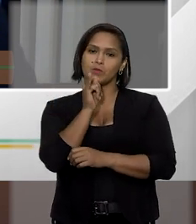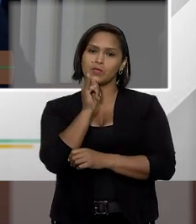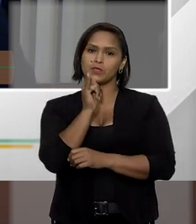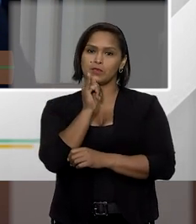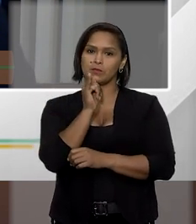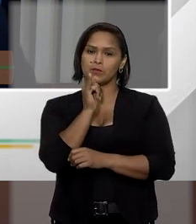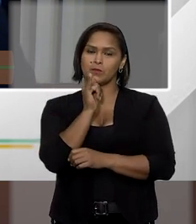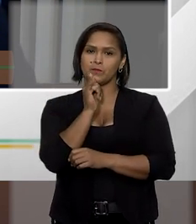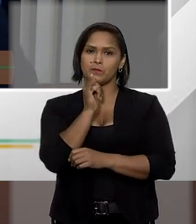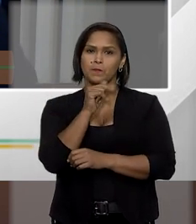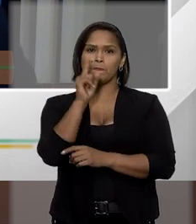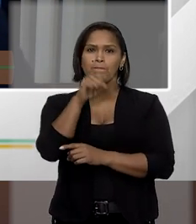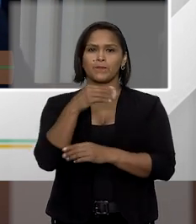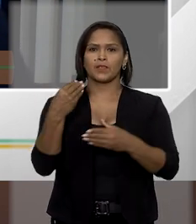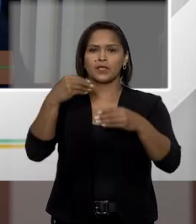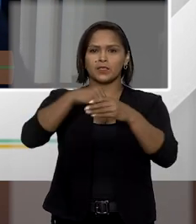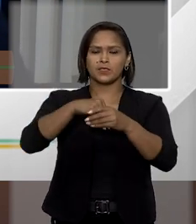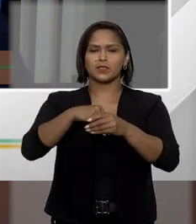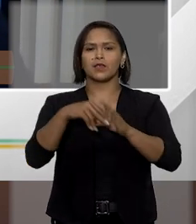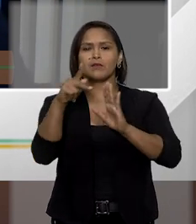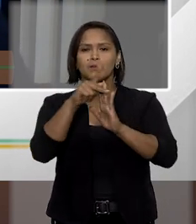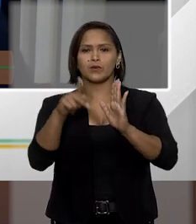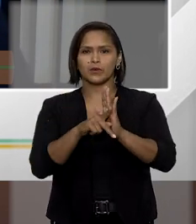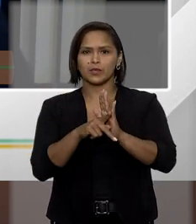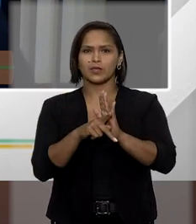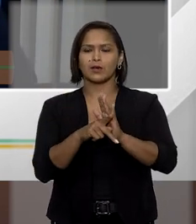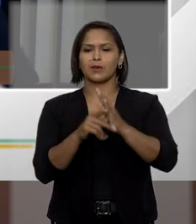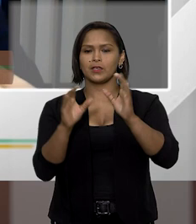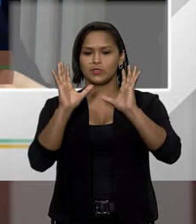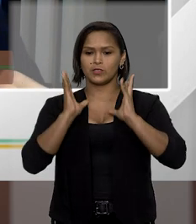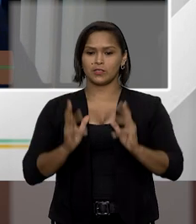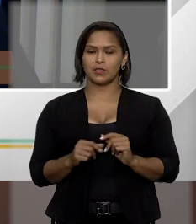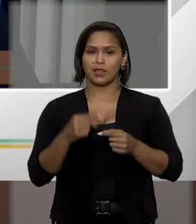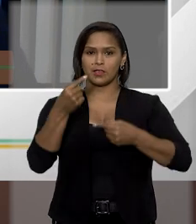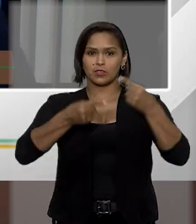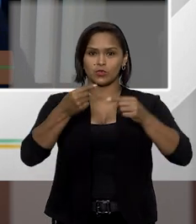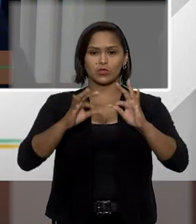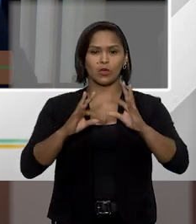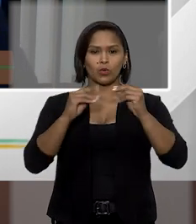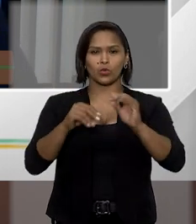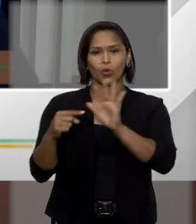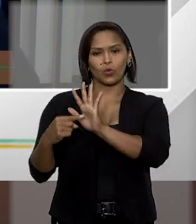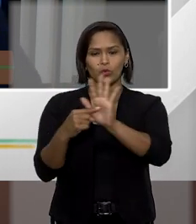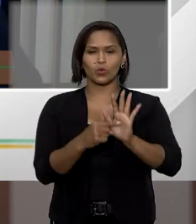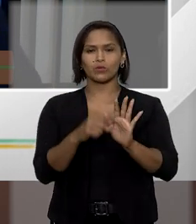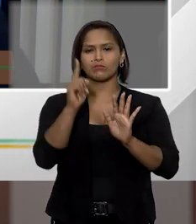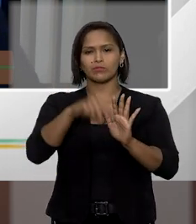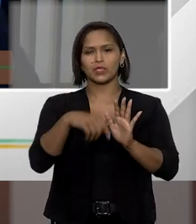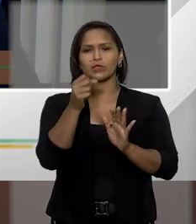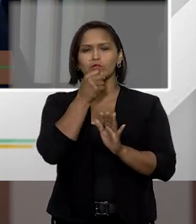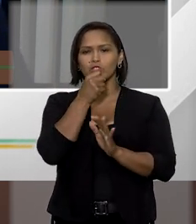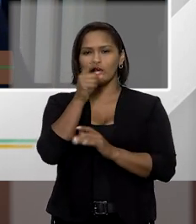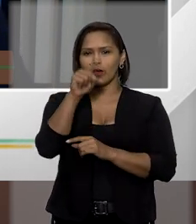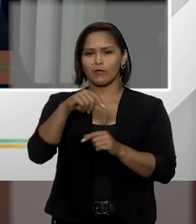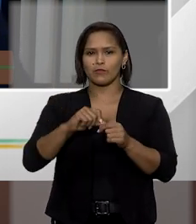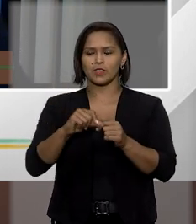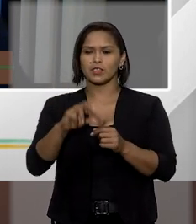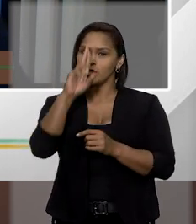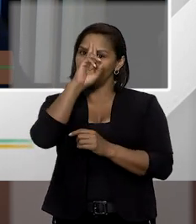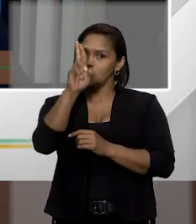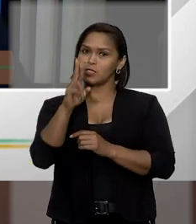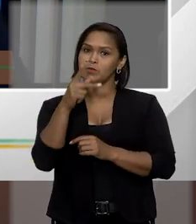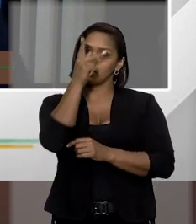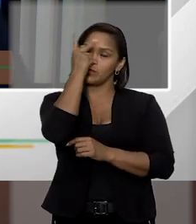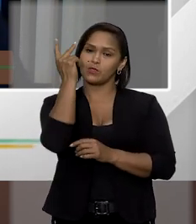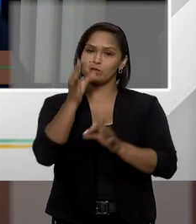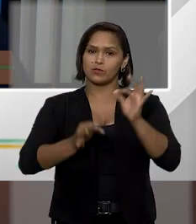exemplo, ele insere o programa de integridade dentro dessa discussão toda trazida por você, Thiago, de responsabilização ou não